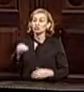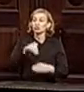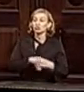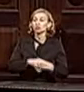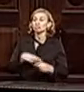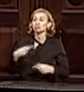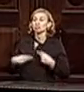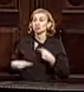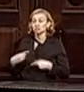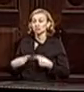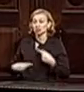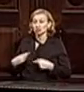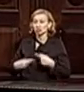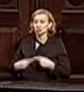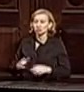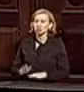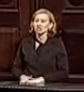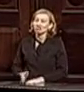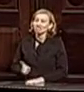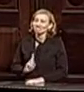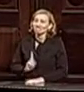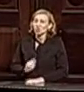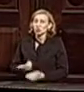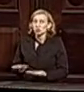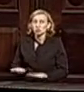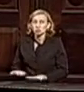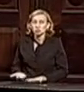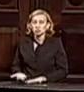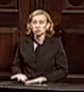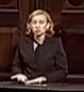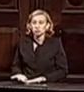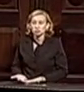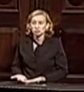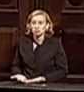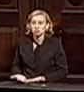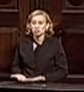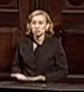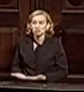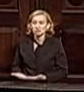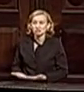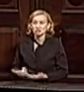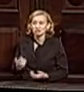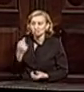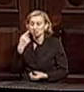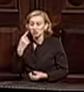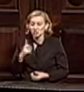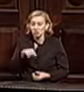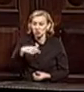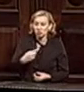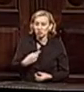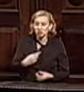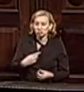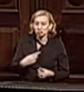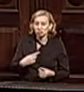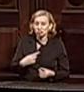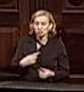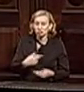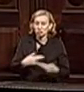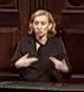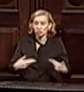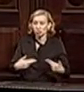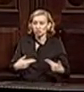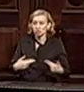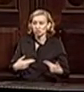político e não deve se basear em outra coisa, senão o